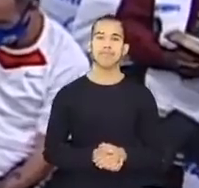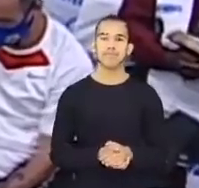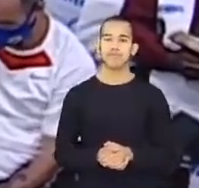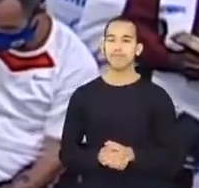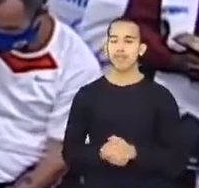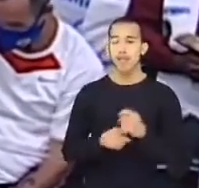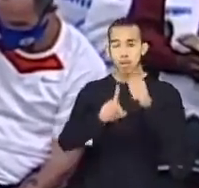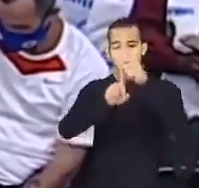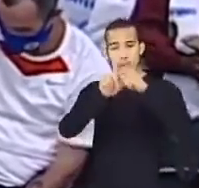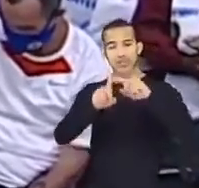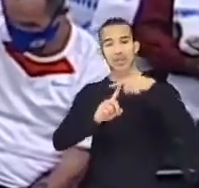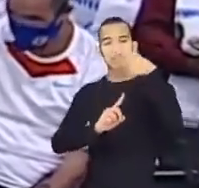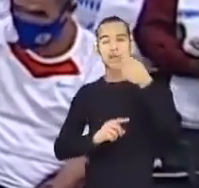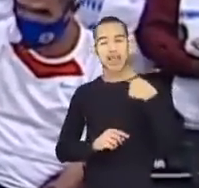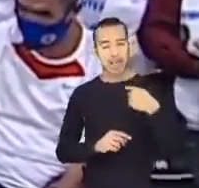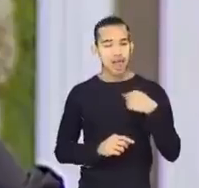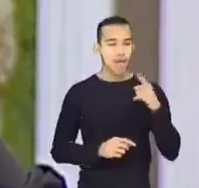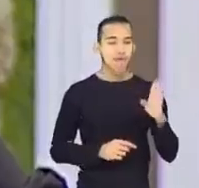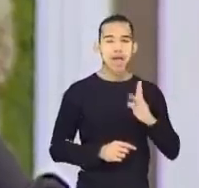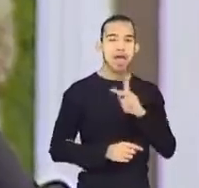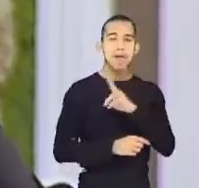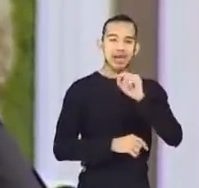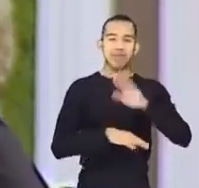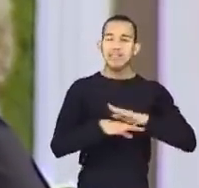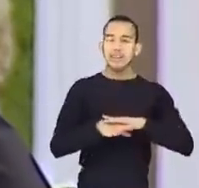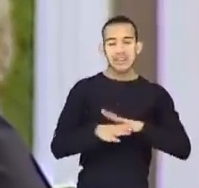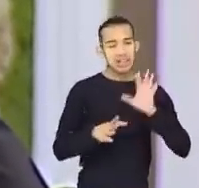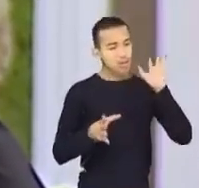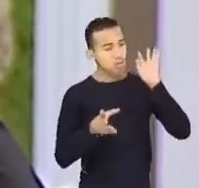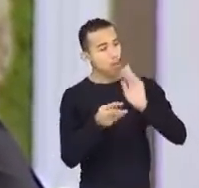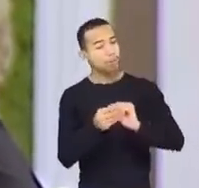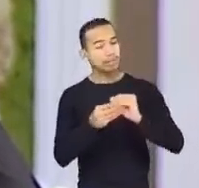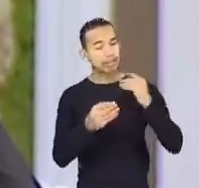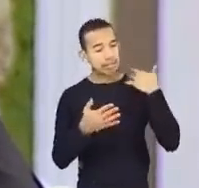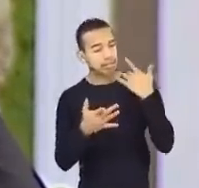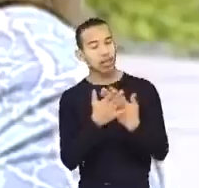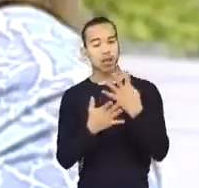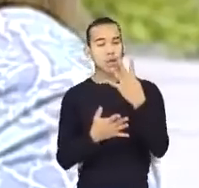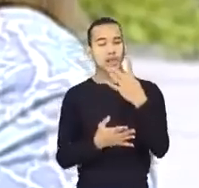mês que vem, eu e a bispa vamos completar 41 anos de ministério.